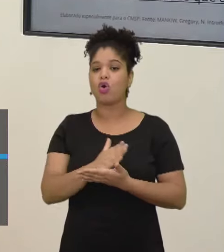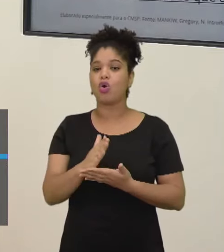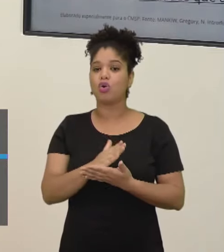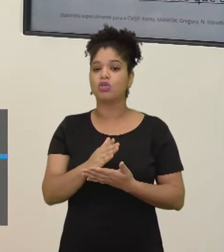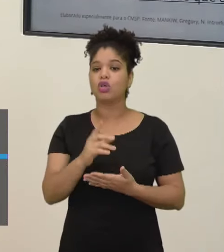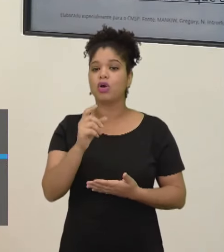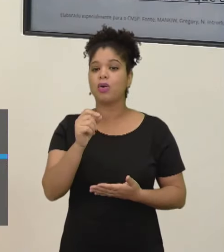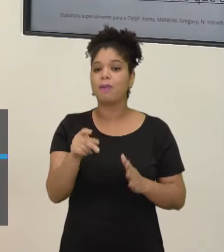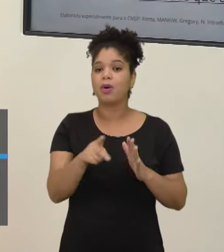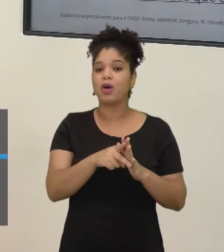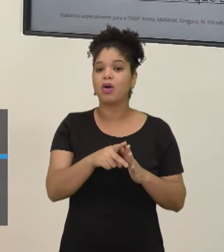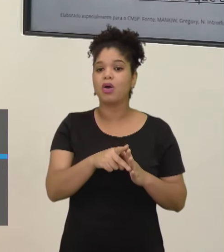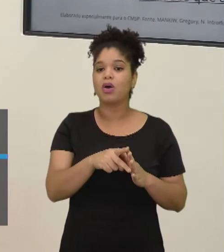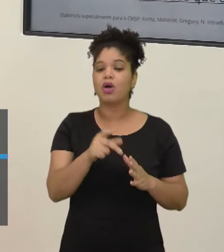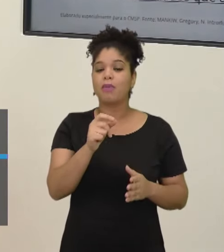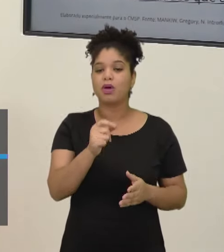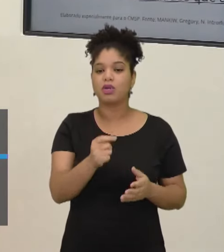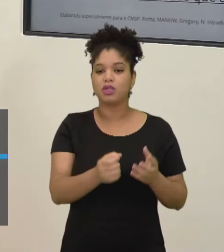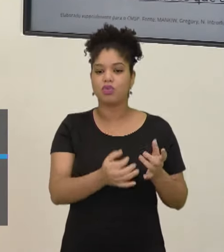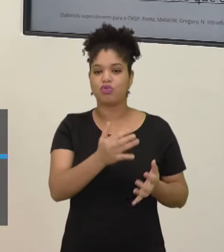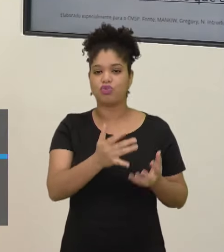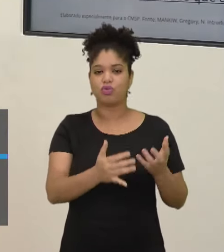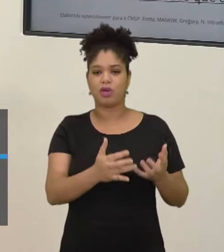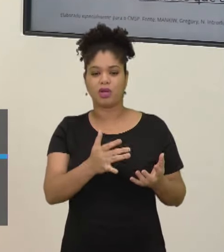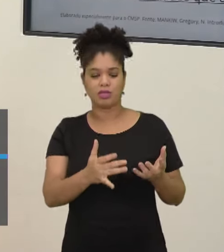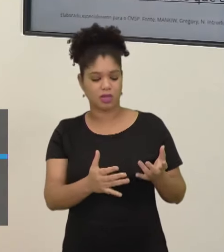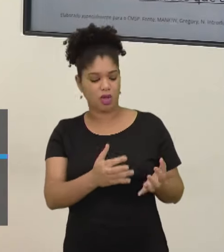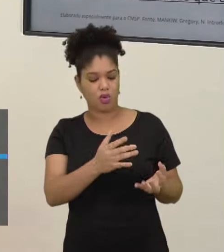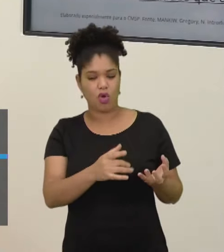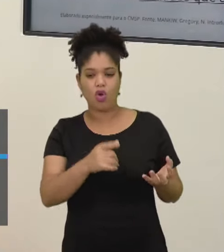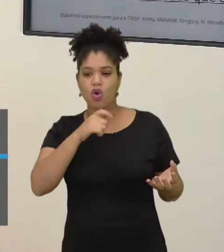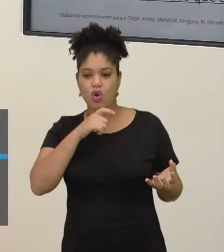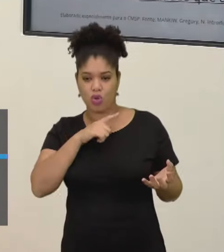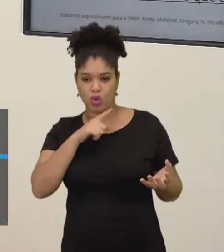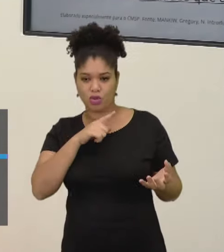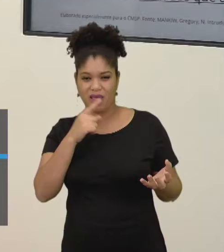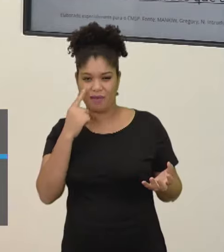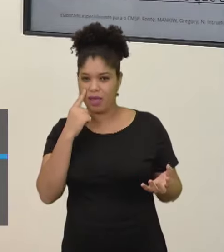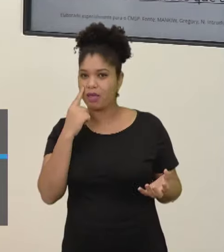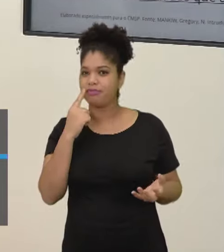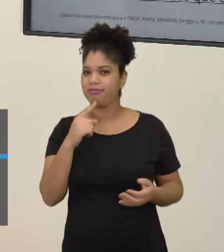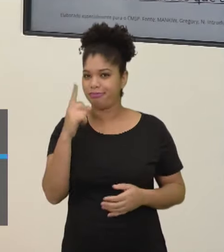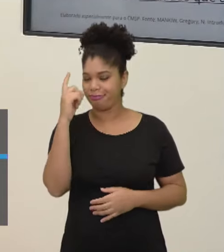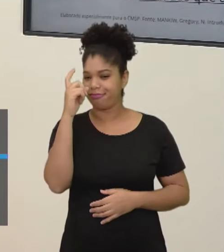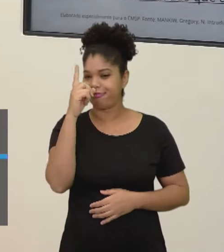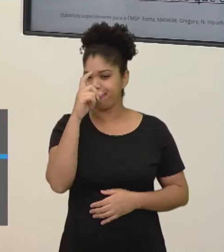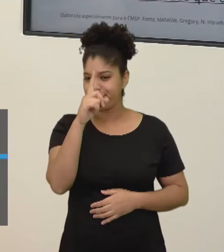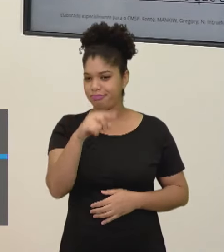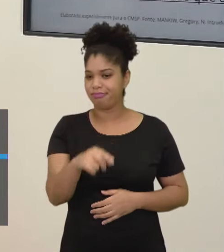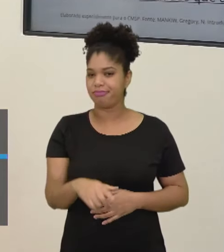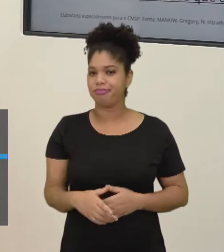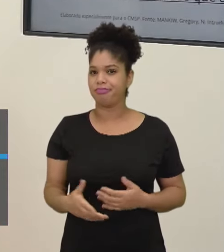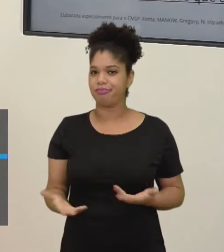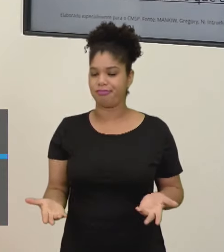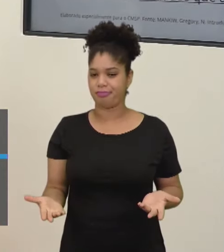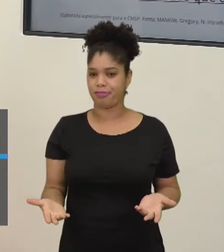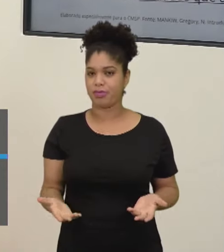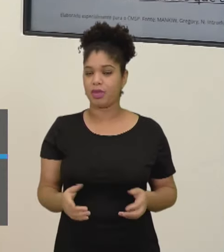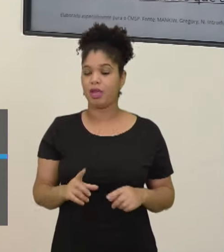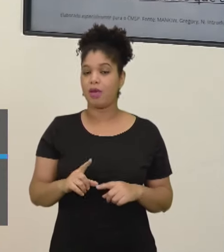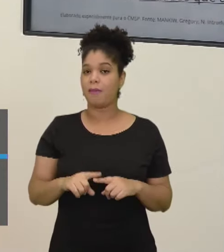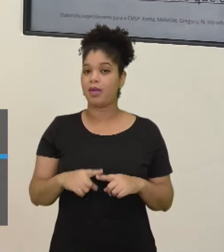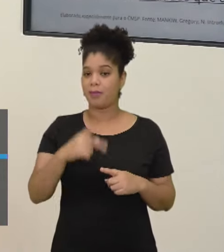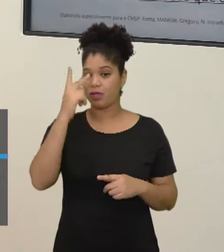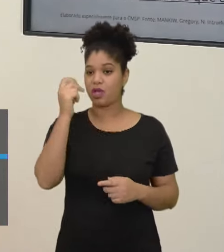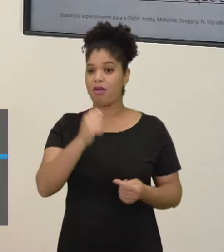o botijão e tal, e coisas assim. Então, a gente cria uma situação bem complicada. Então, o economista, teoricamente, não pode